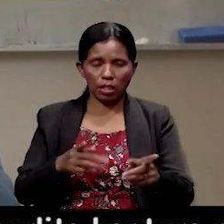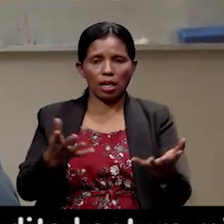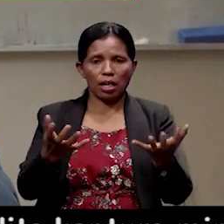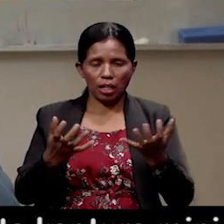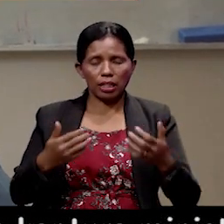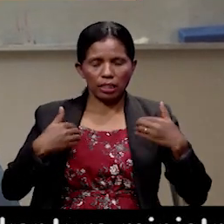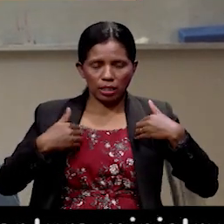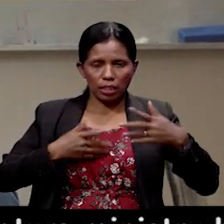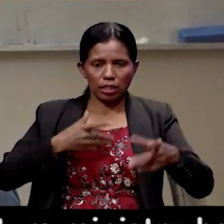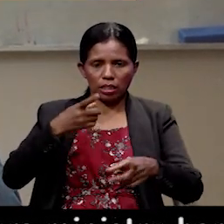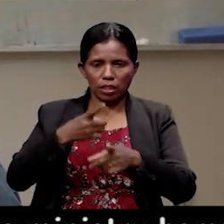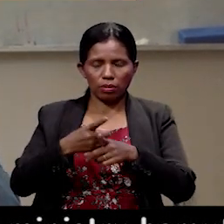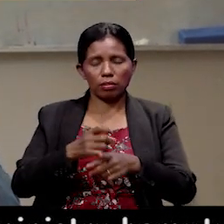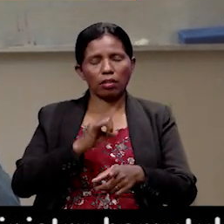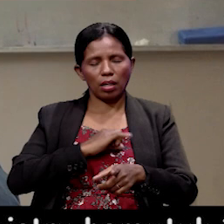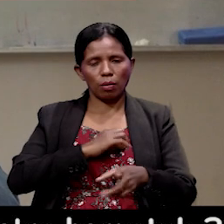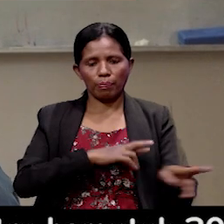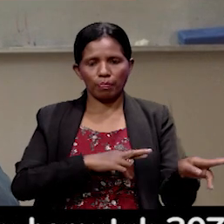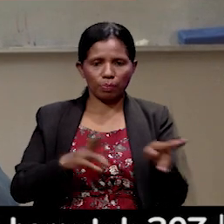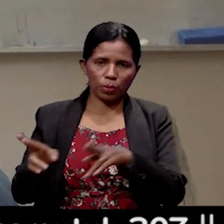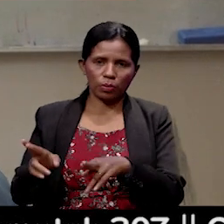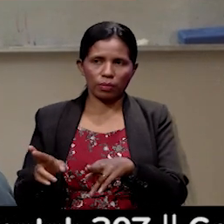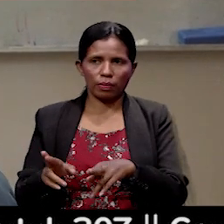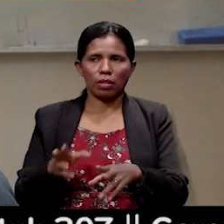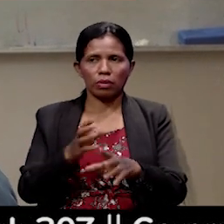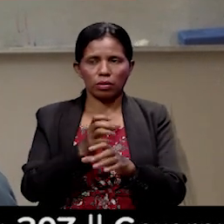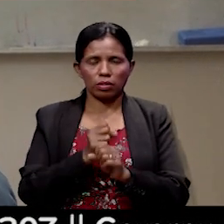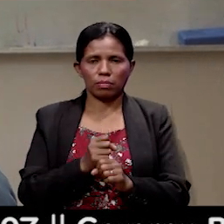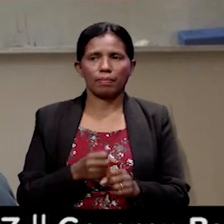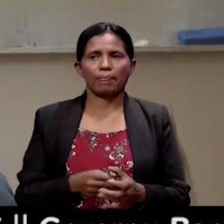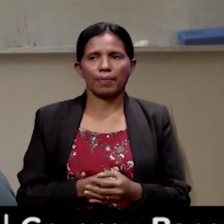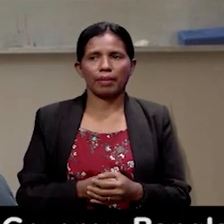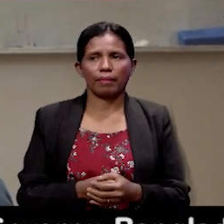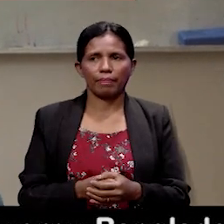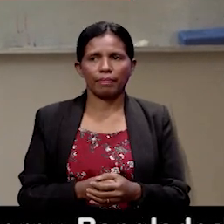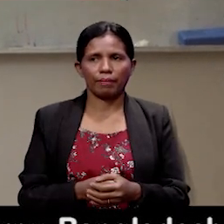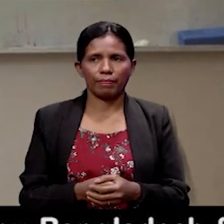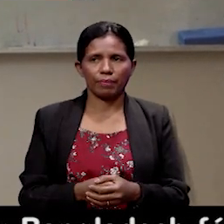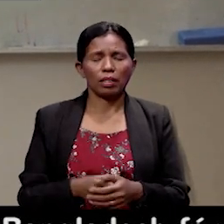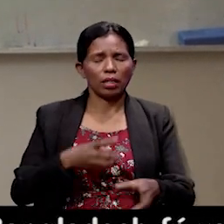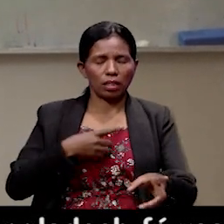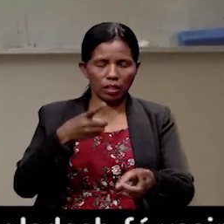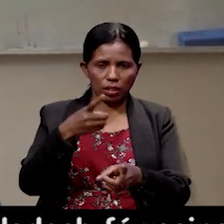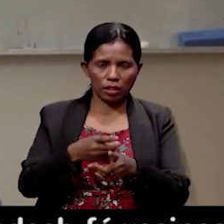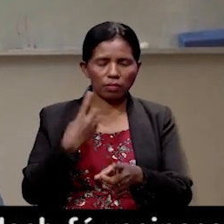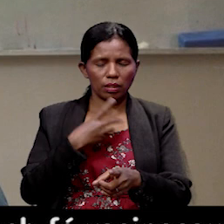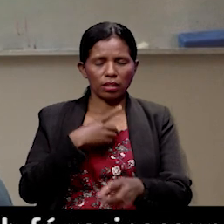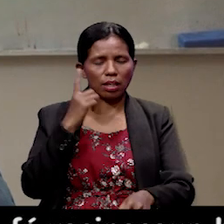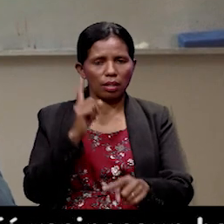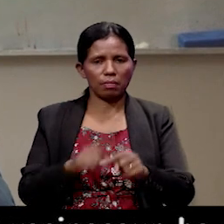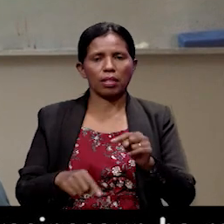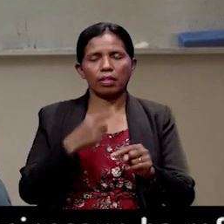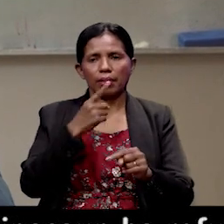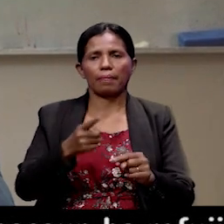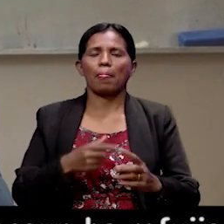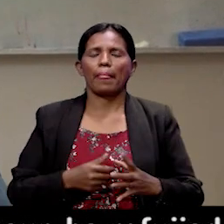atu teten kata hau pronto atu simu ou hola pronto kata ke ne direito basic ne be mai tela versera ikoliamos